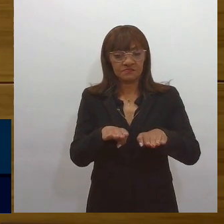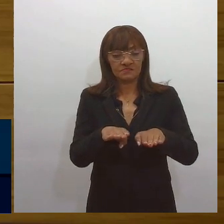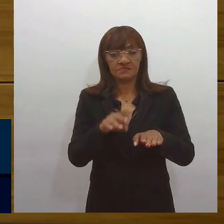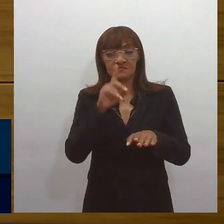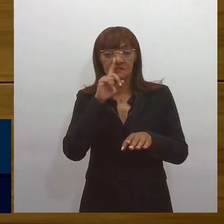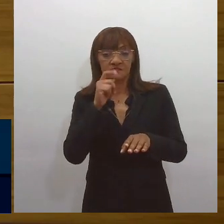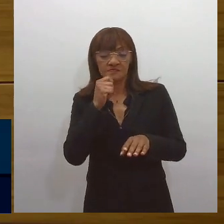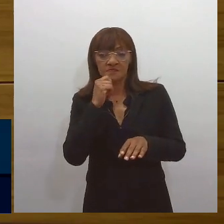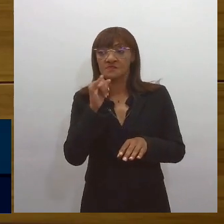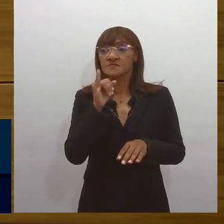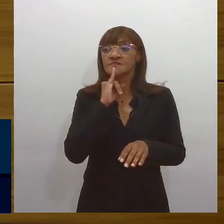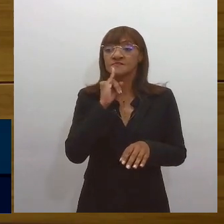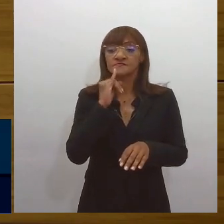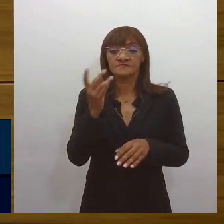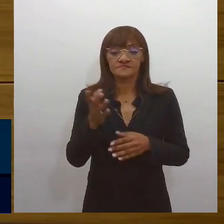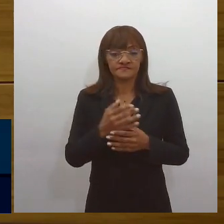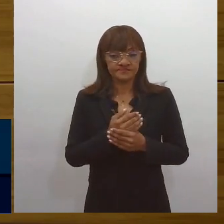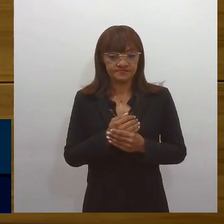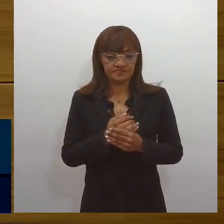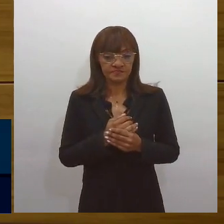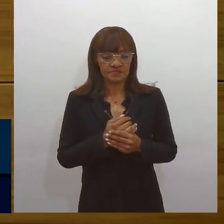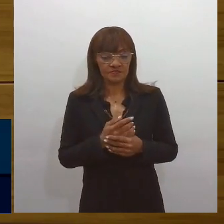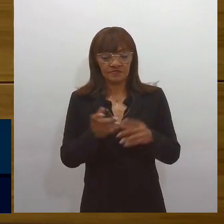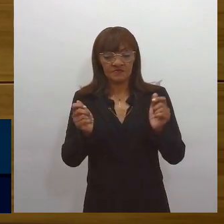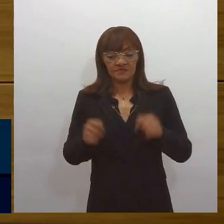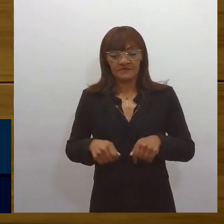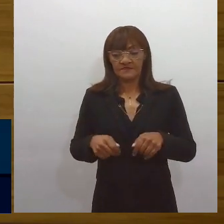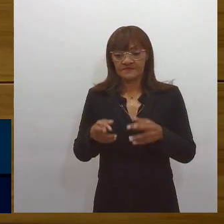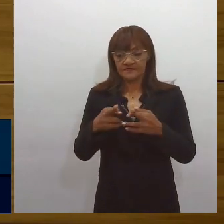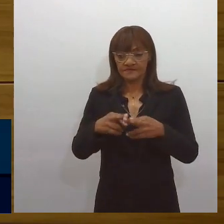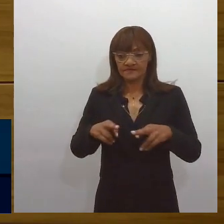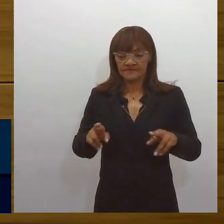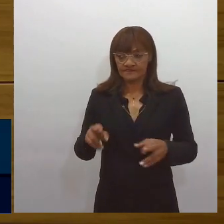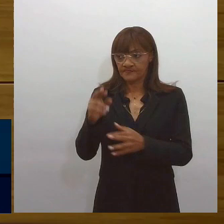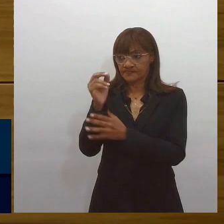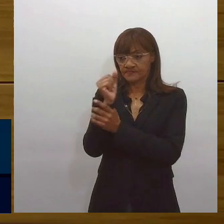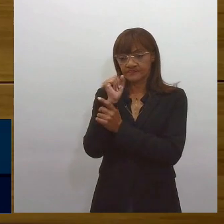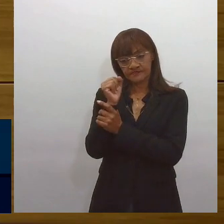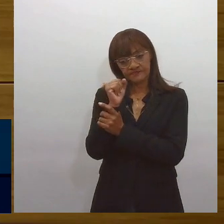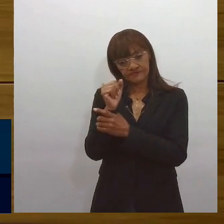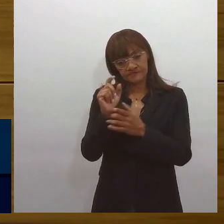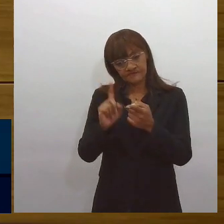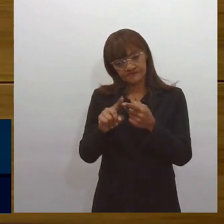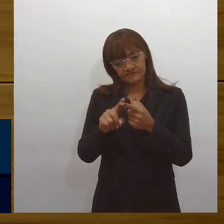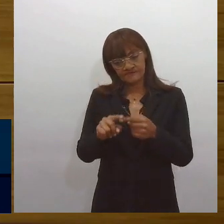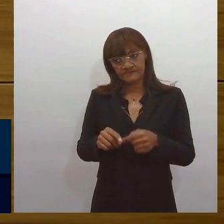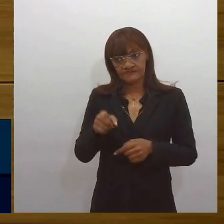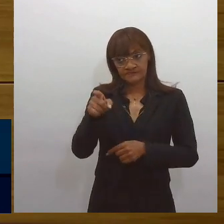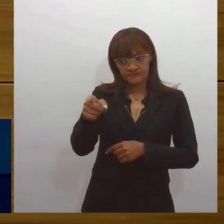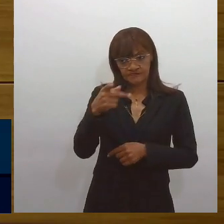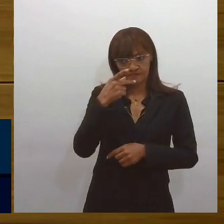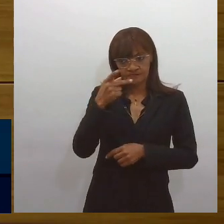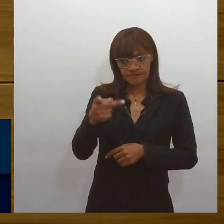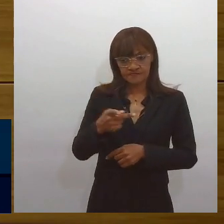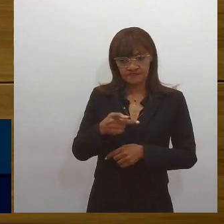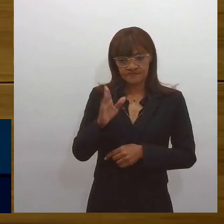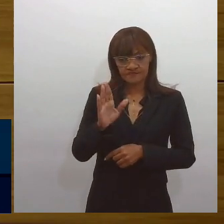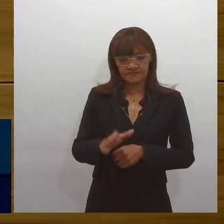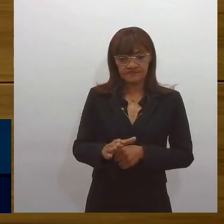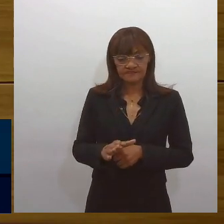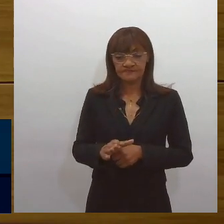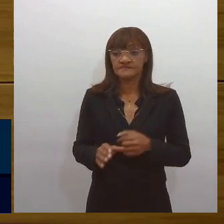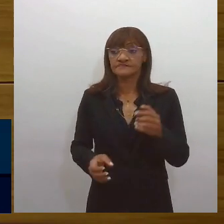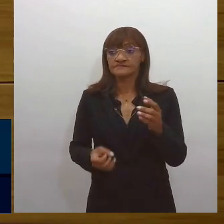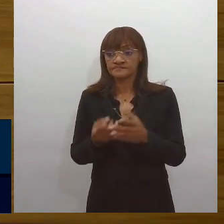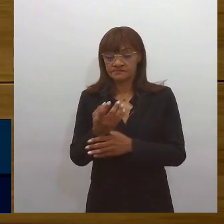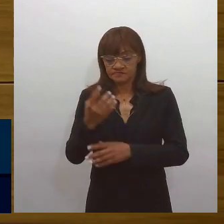adequadas aí e com segurança e o o senhor acabou de citar uma que tem gerado uma discussão muito grande Tecnicamente dentro de enit